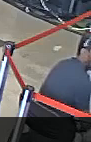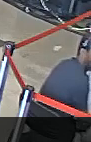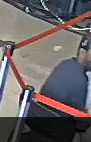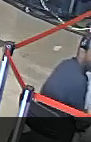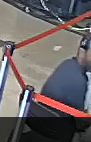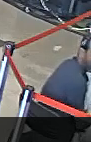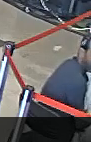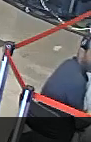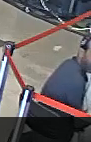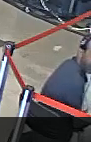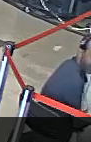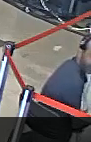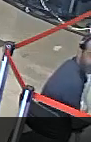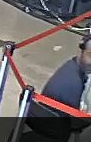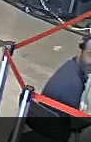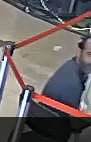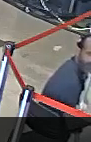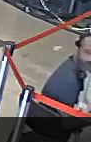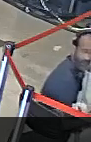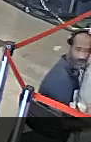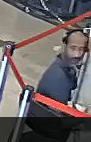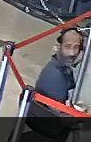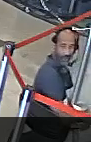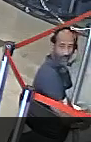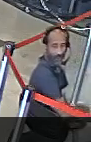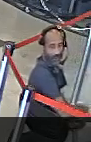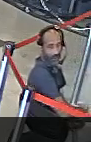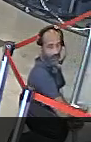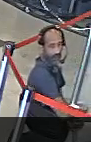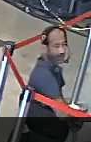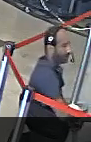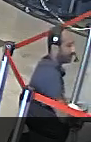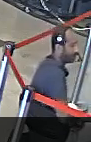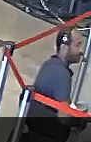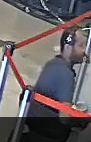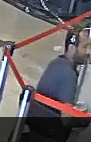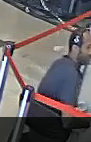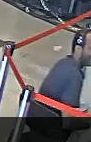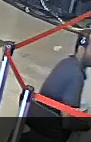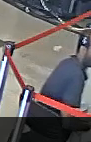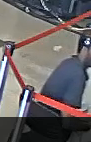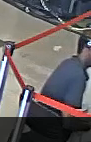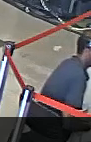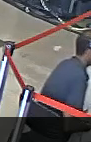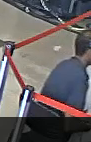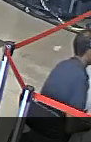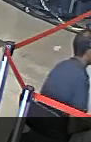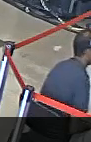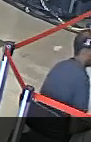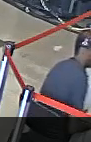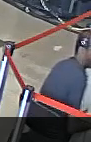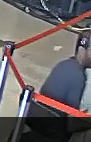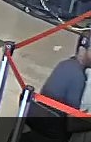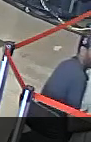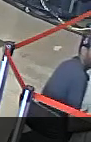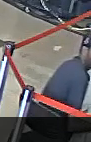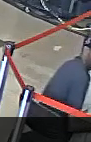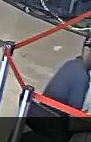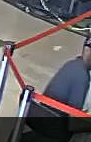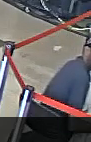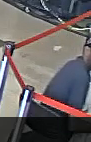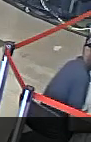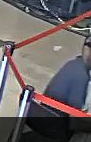Boa tarde, senhoras e senhores. Meu nome é Luana. Eu venho em meu nome e em nome de Carlos Roberto Pinto, que é